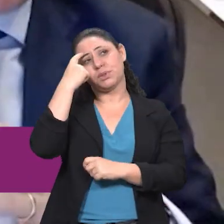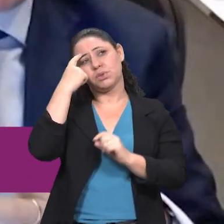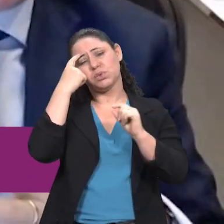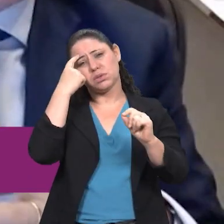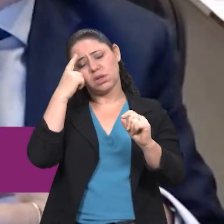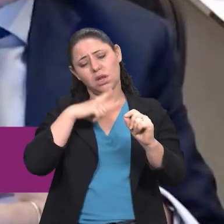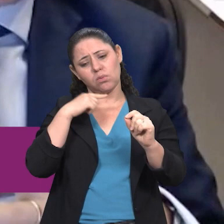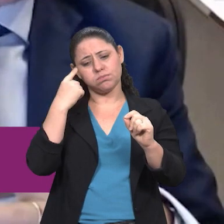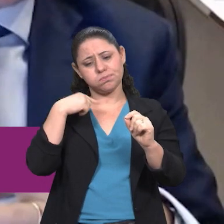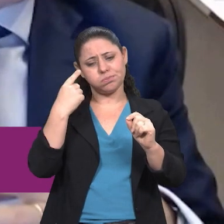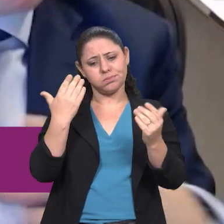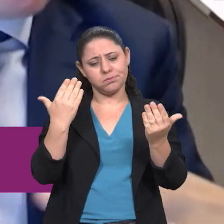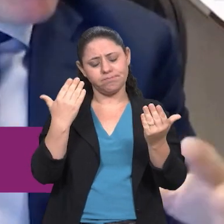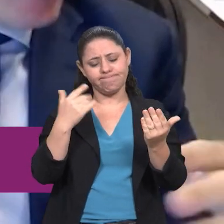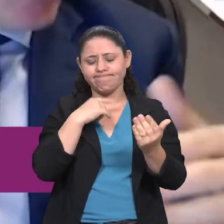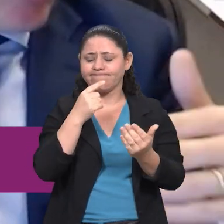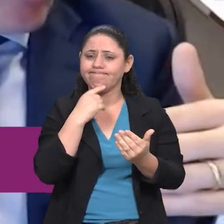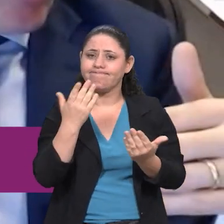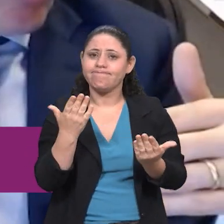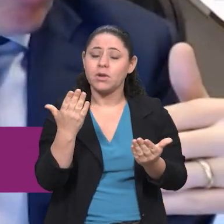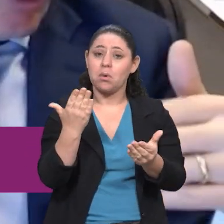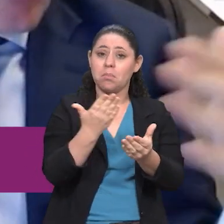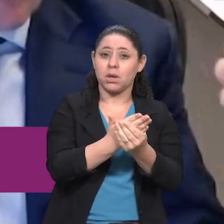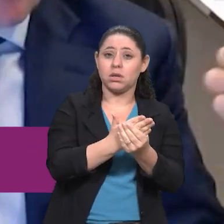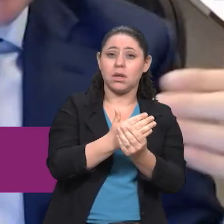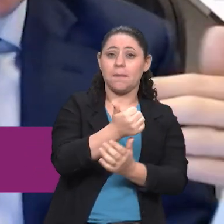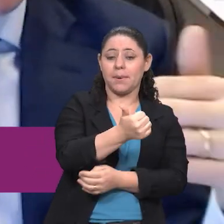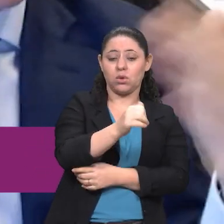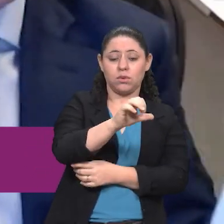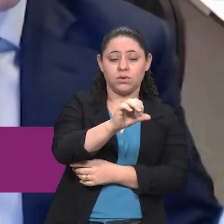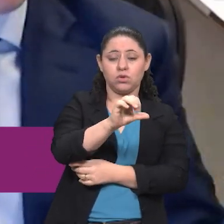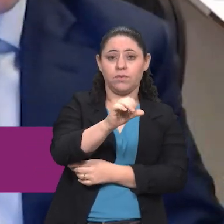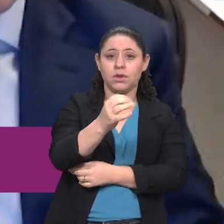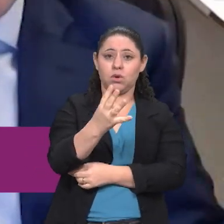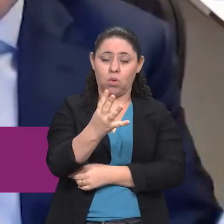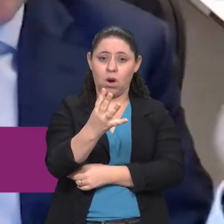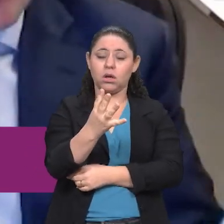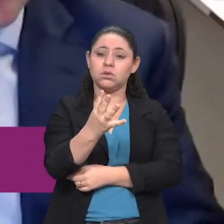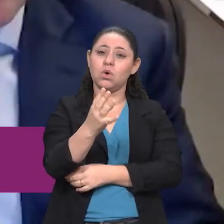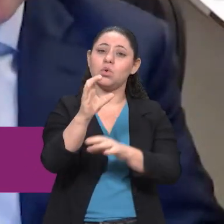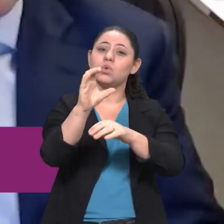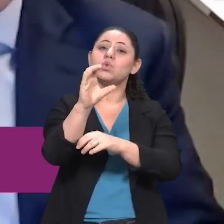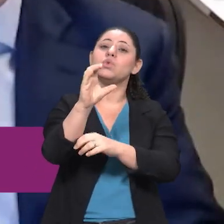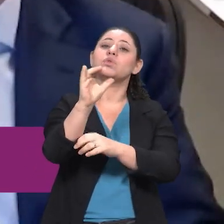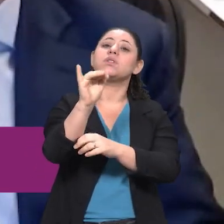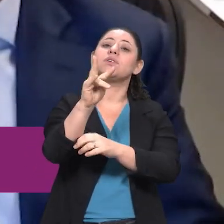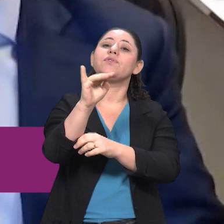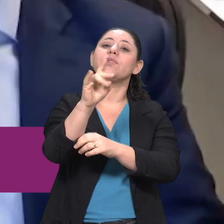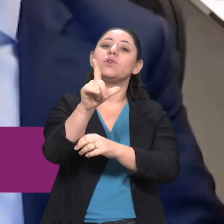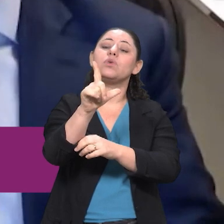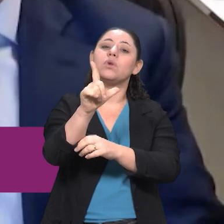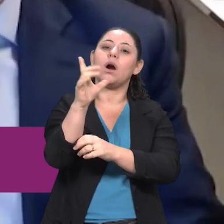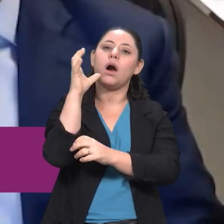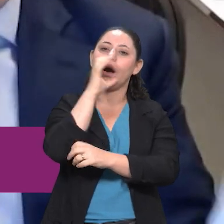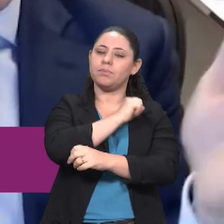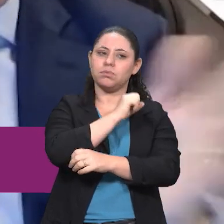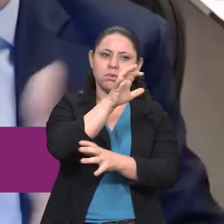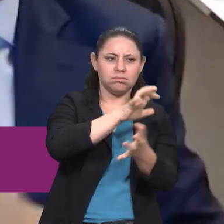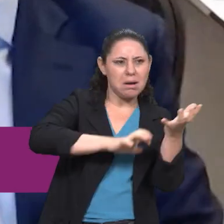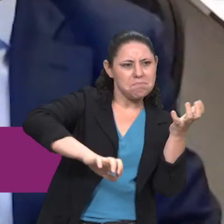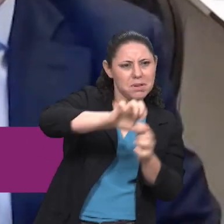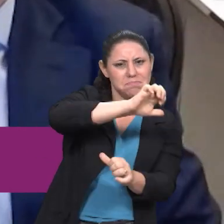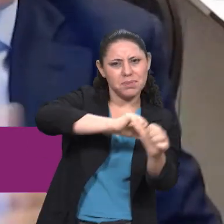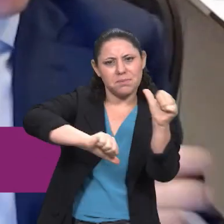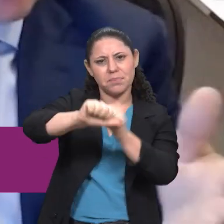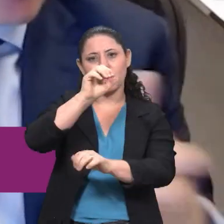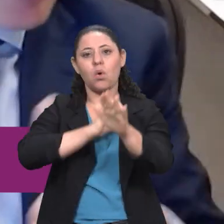eu realmente tenho dúvidas. O nosso processo, desde 1994, especialmente o processo civil, vem sofrendo